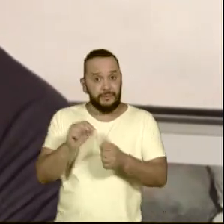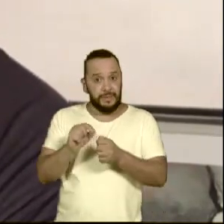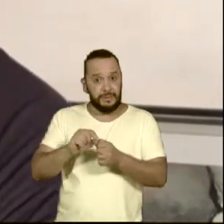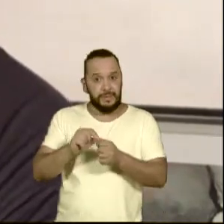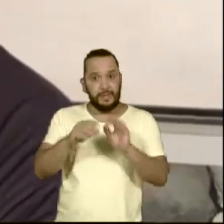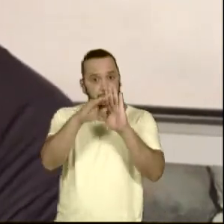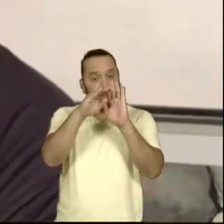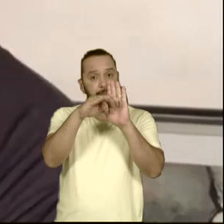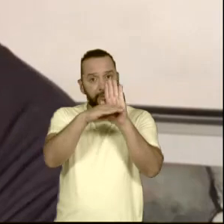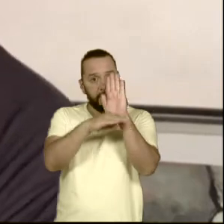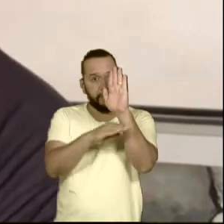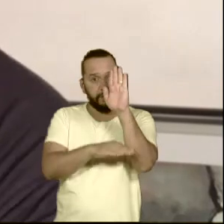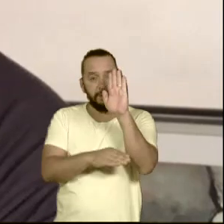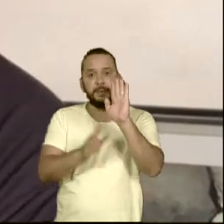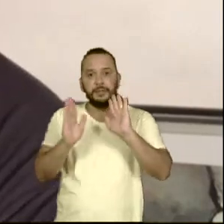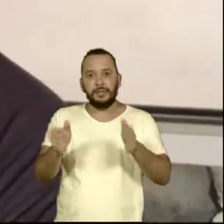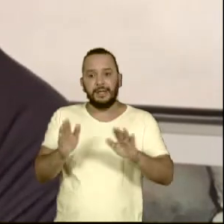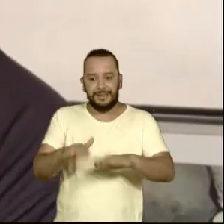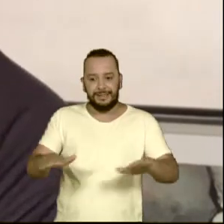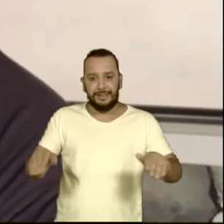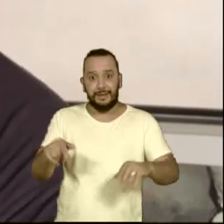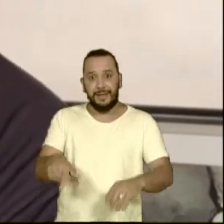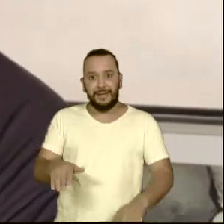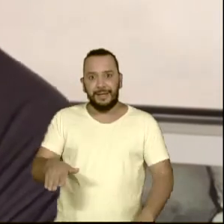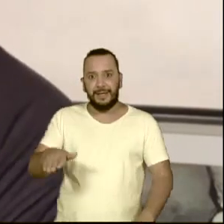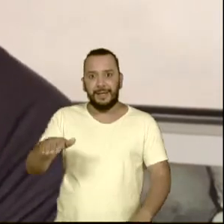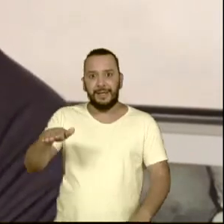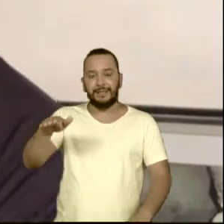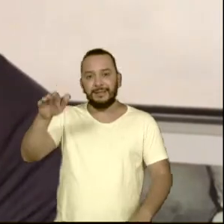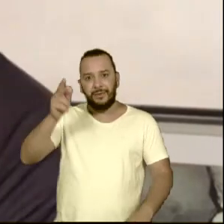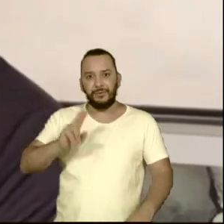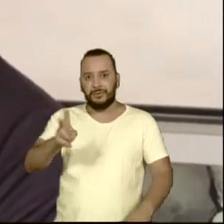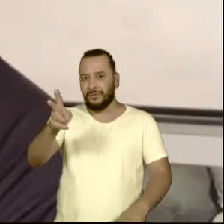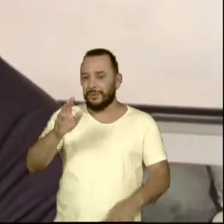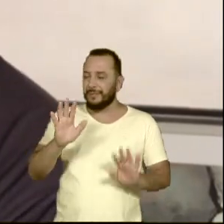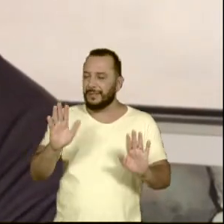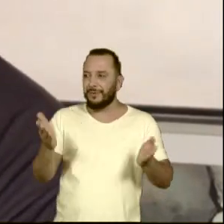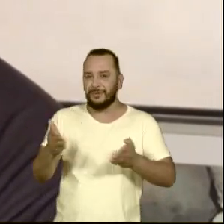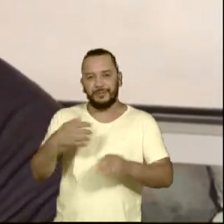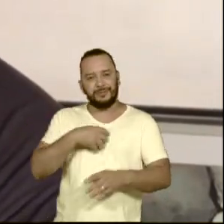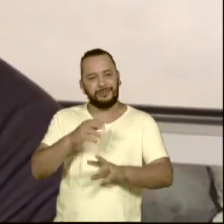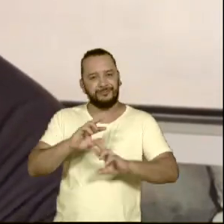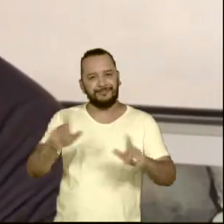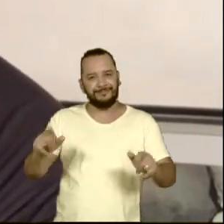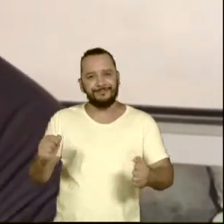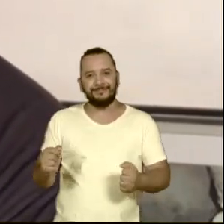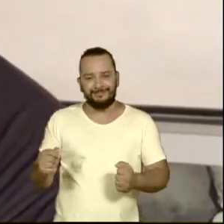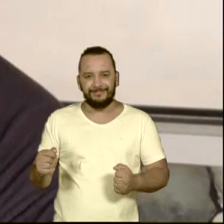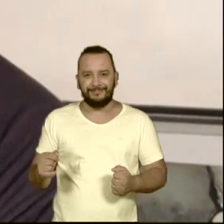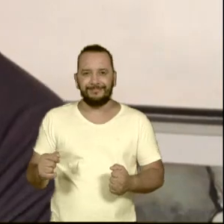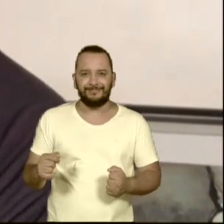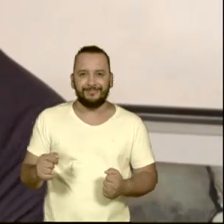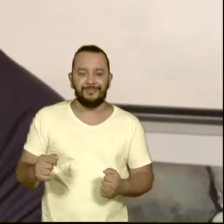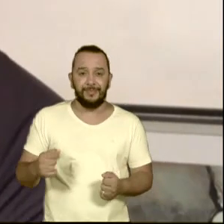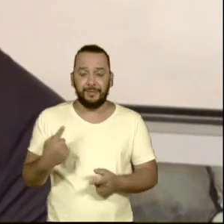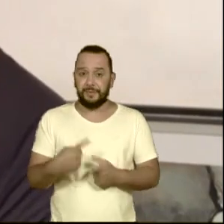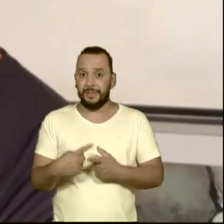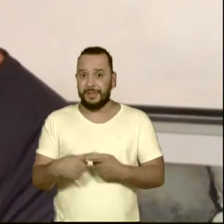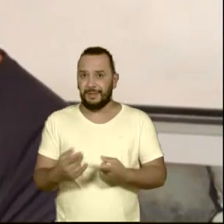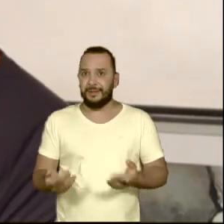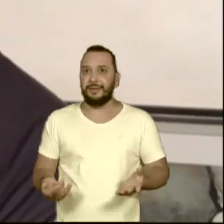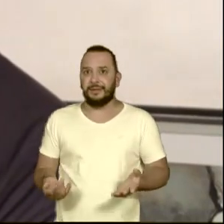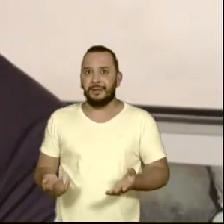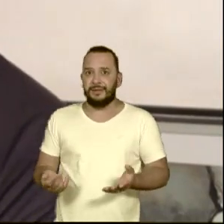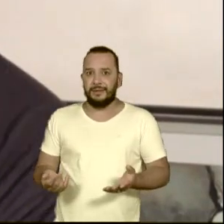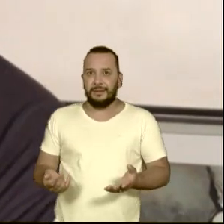infantil porque eu quero que o cara cresça me vendo e continue por aqui. Mas não funciona assim, infelizmente, em vários aspectos. O primeiro é